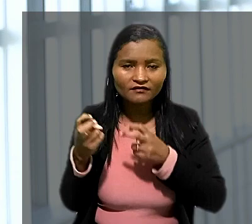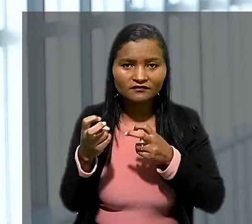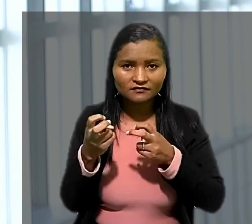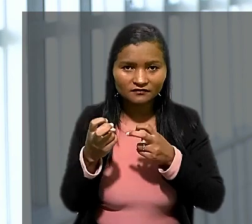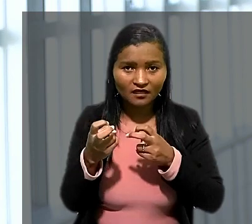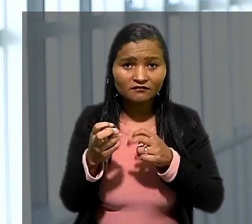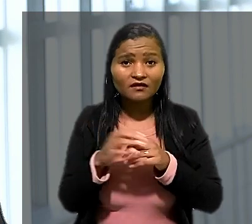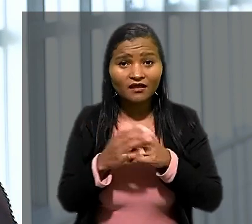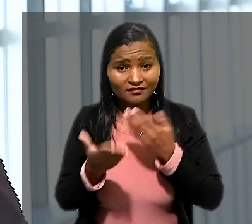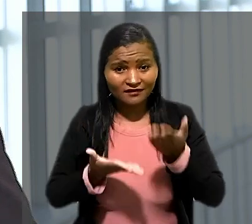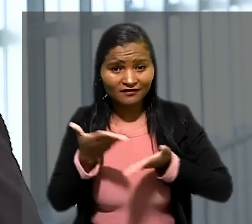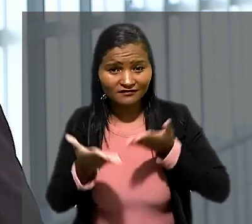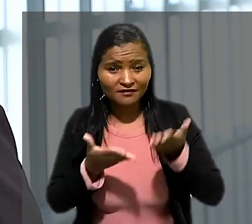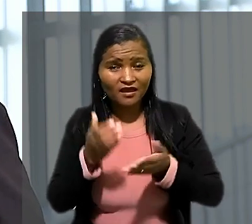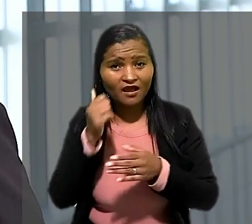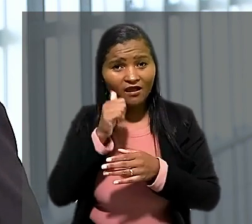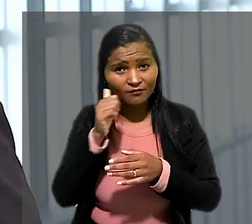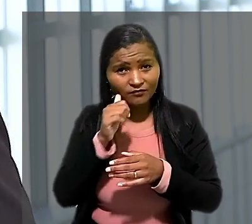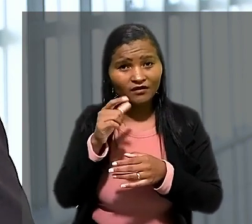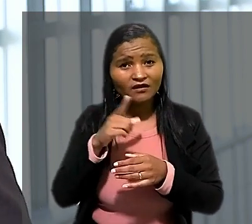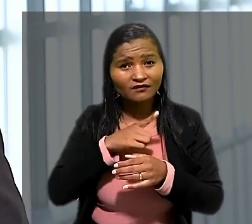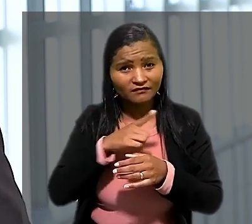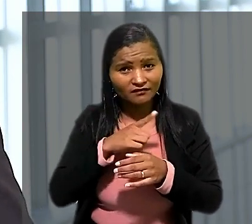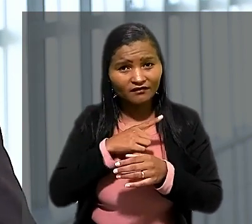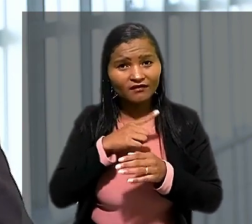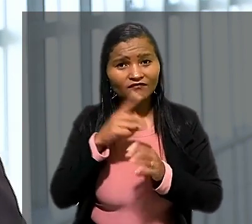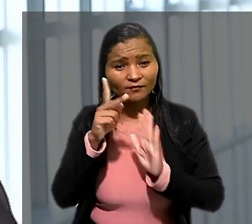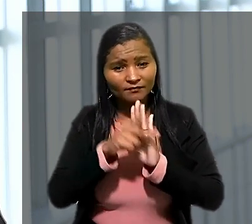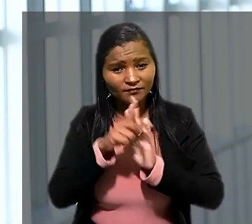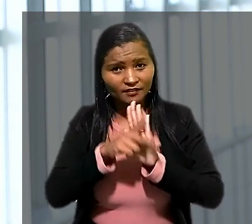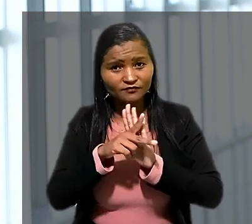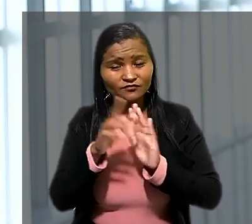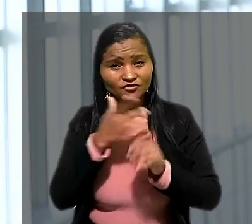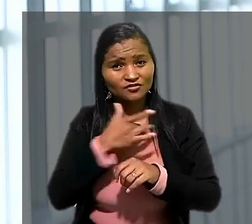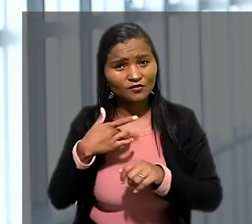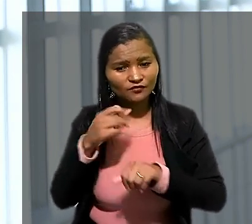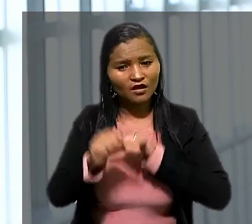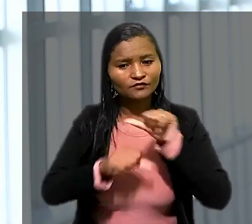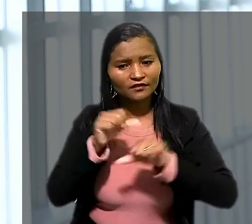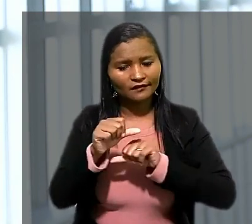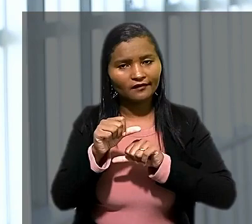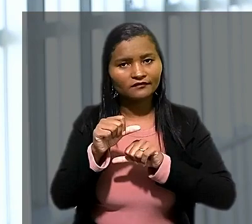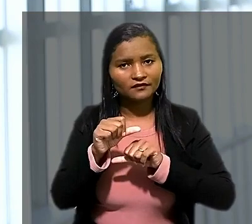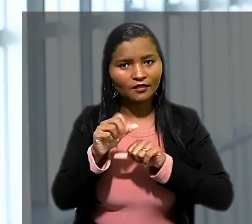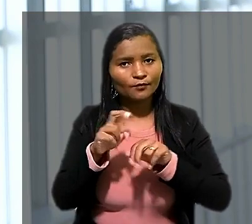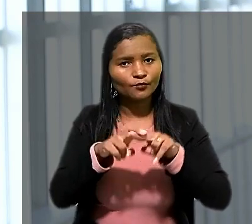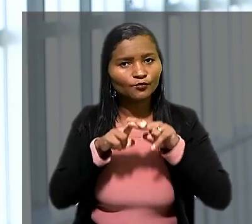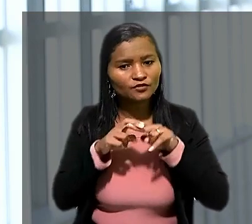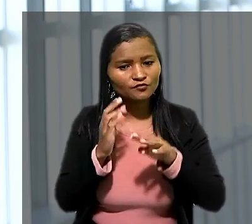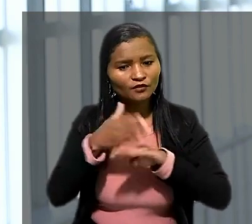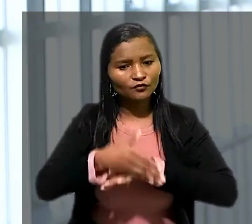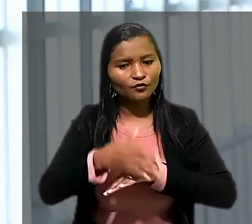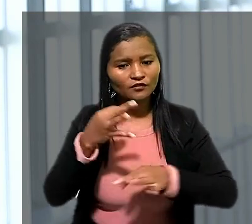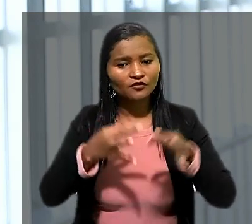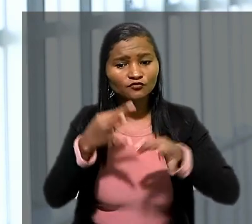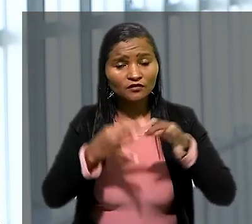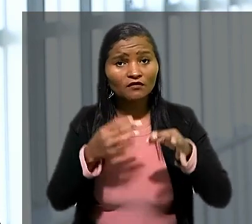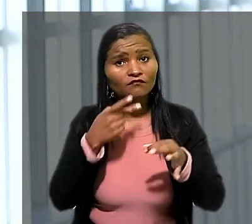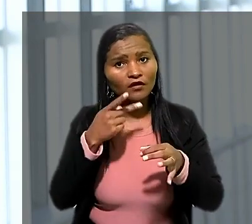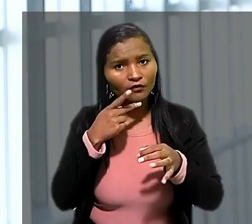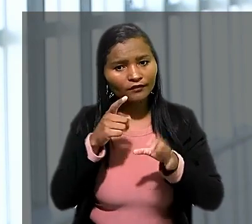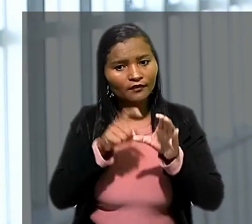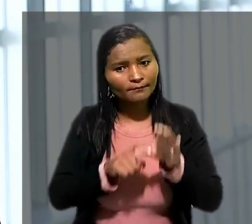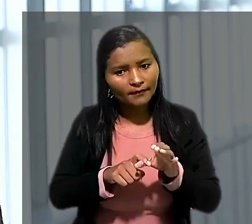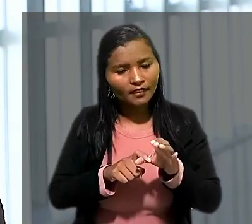em tratamento, a trabalhadora teve a cobertura do plano de saúde alterada pela empresa e por isso entrou com ação na justiça. Ela alegou